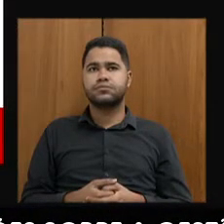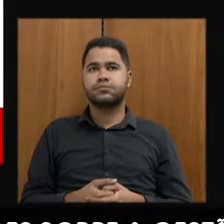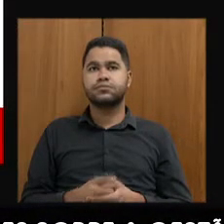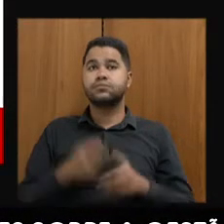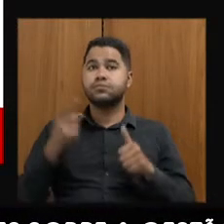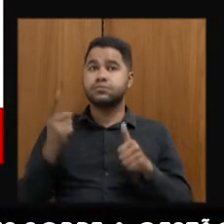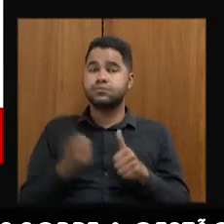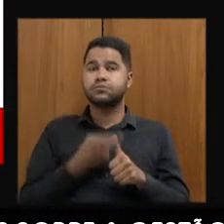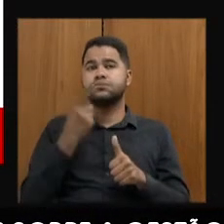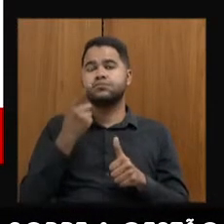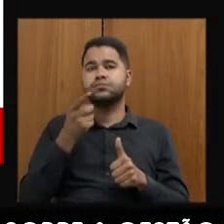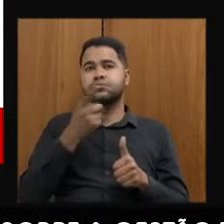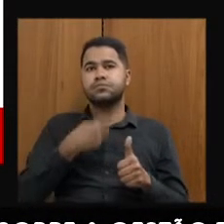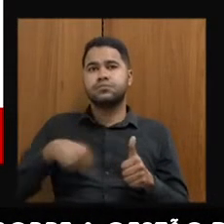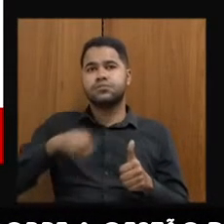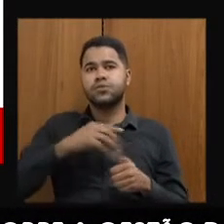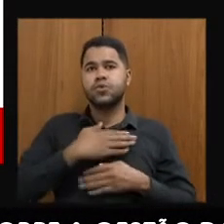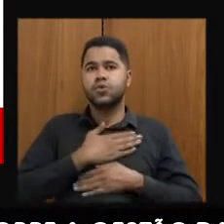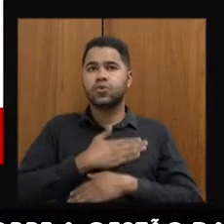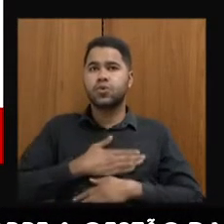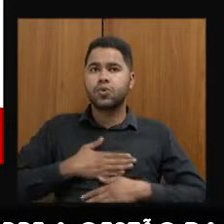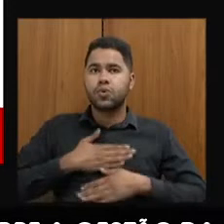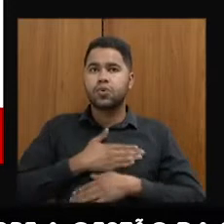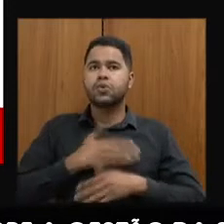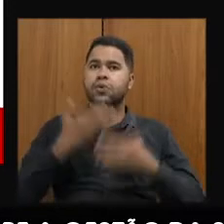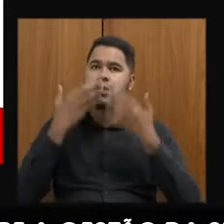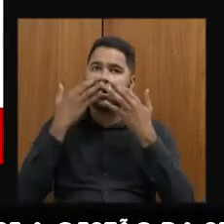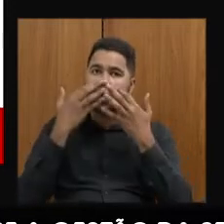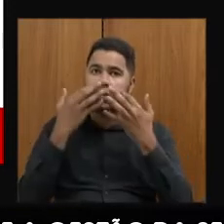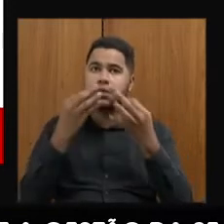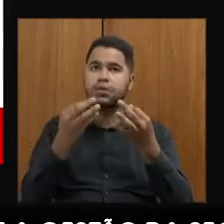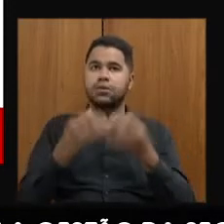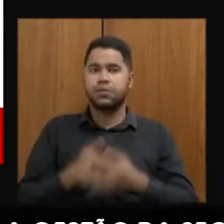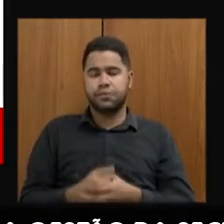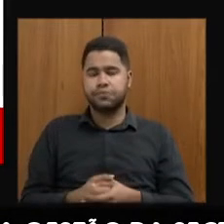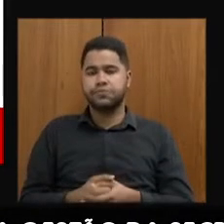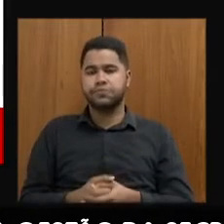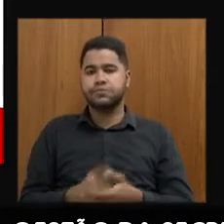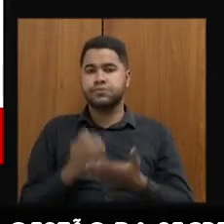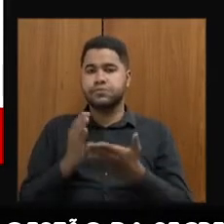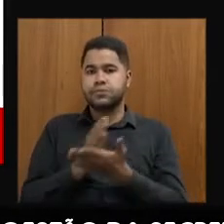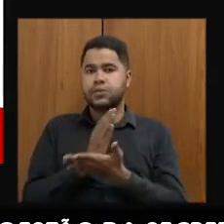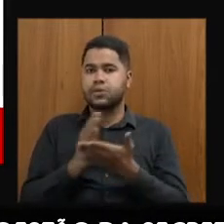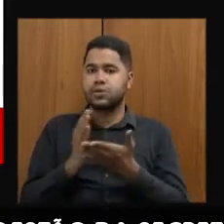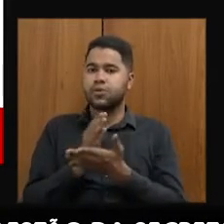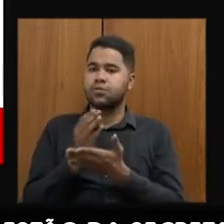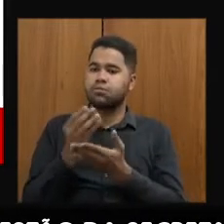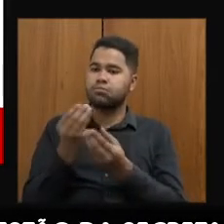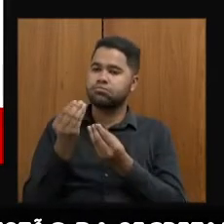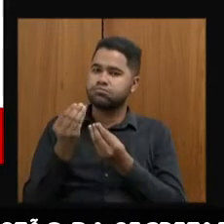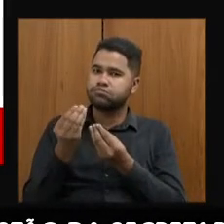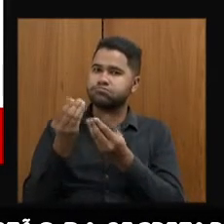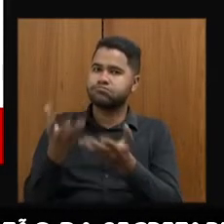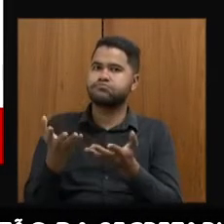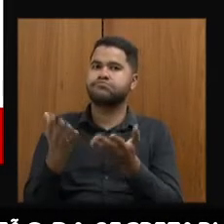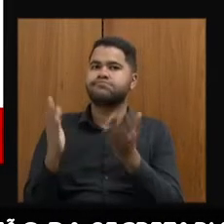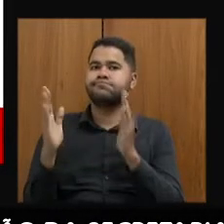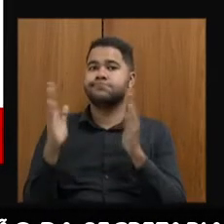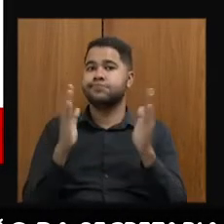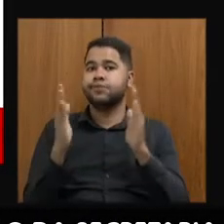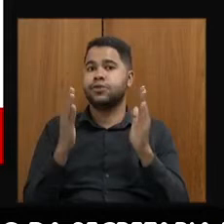primeiro. Né que a gente gostaria de chamar atenção aqui são algumas entregas relevantes do